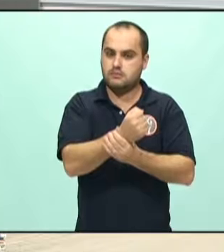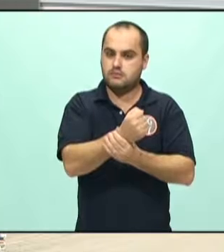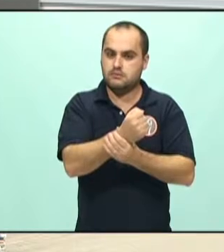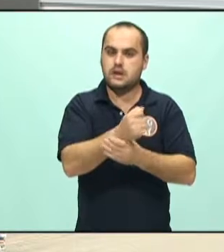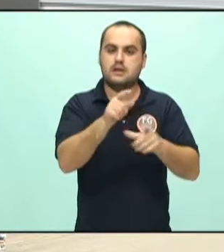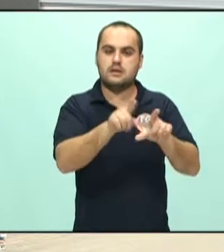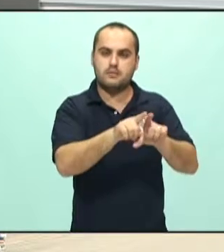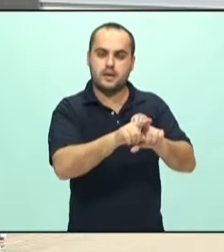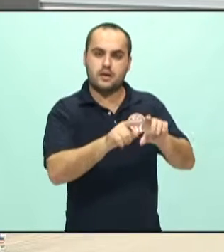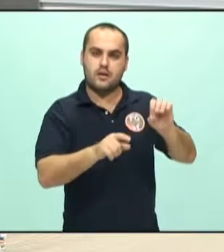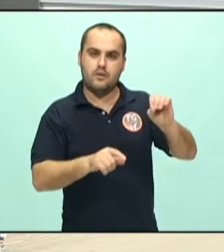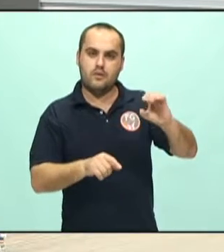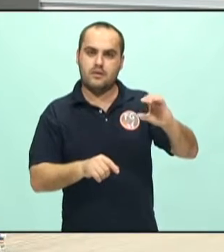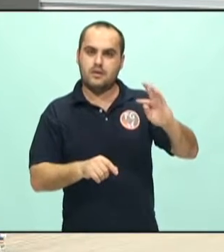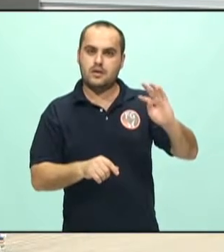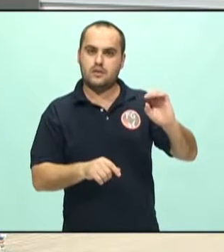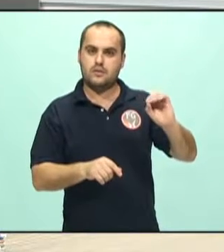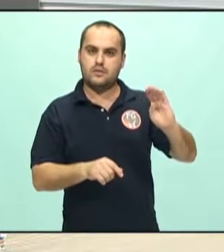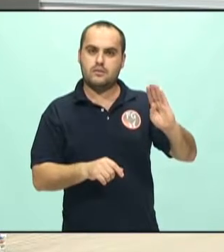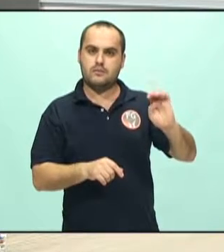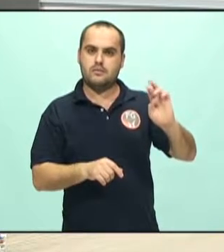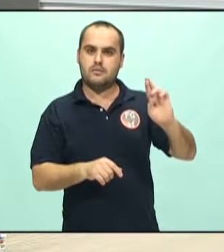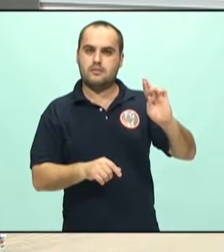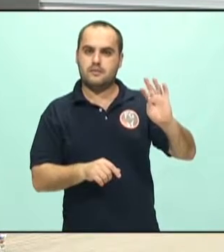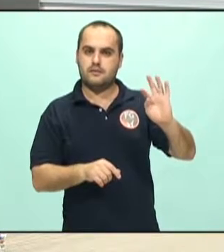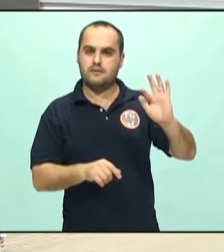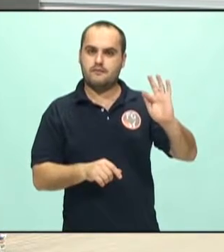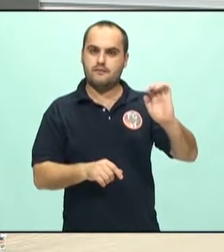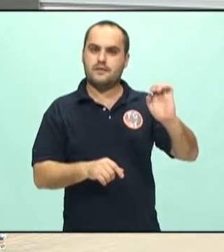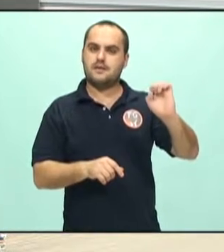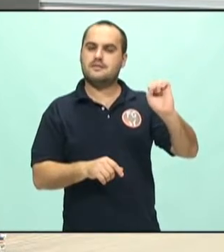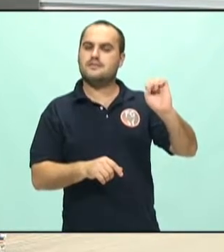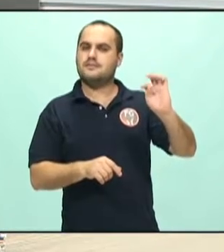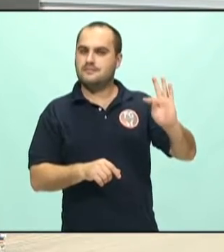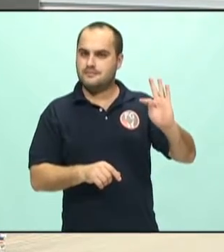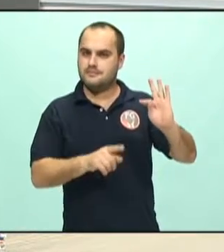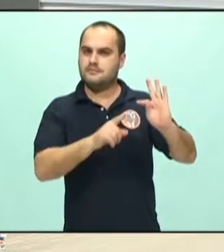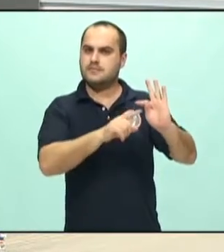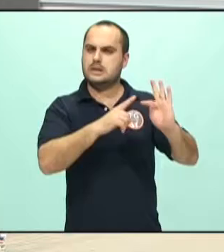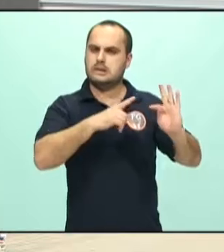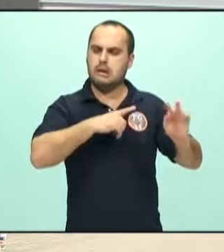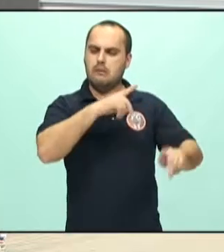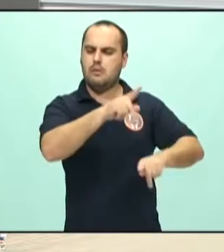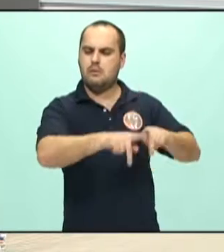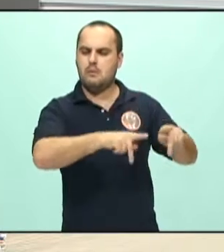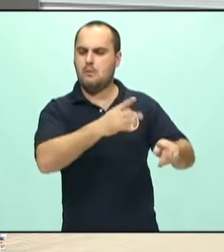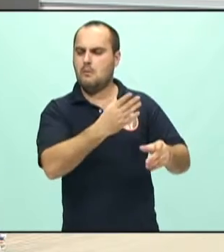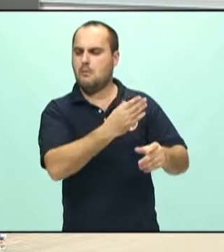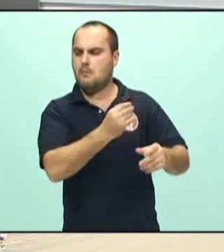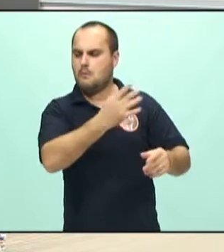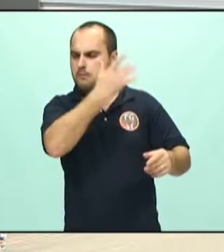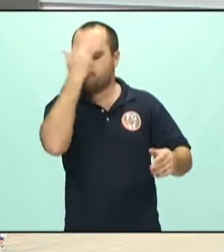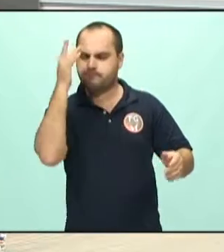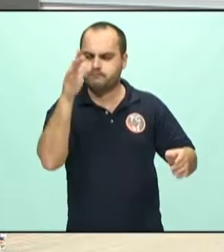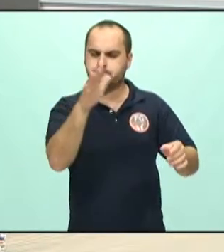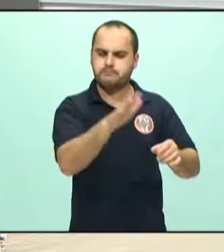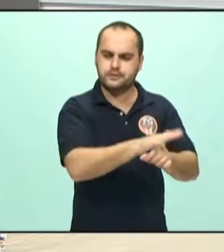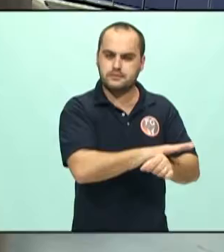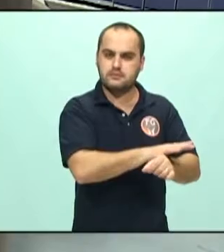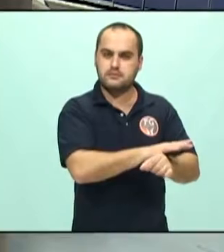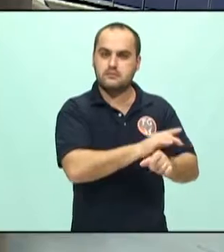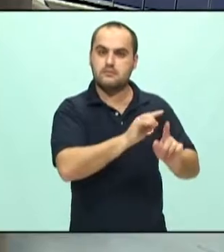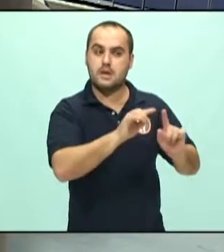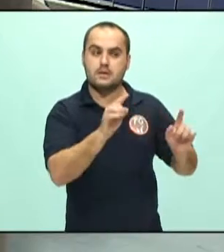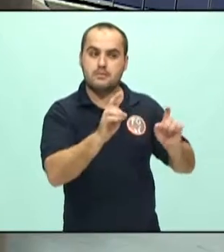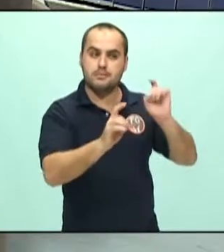oktoberfest que também é né recebe um público é muito grande nessa época também tem se preocupado pelo menos com